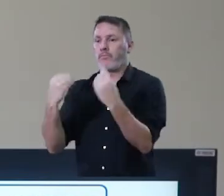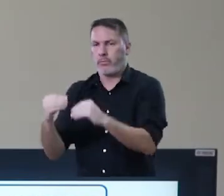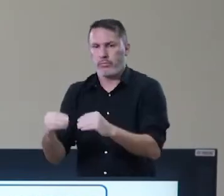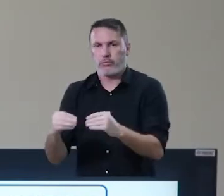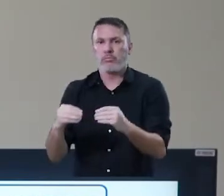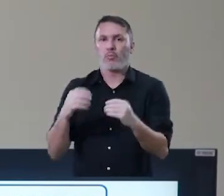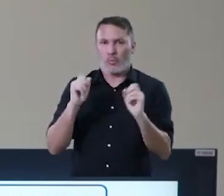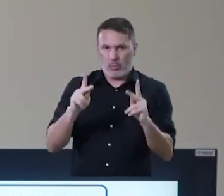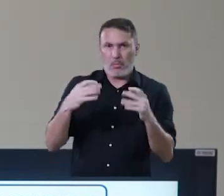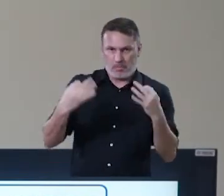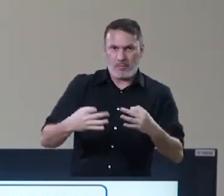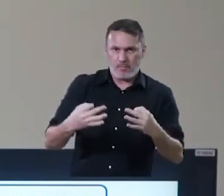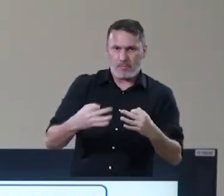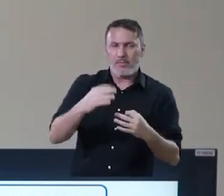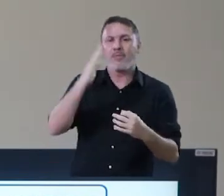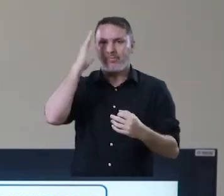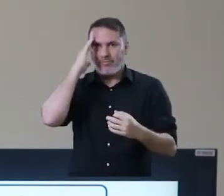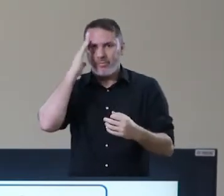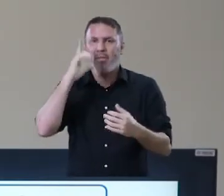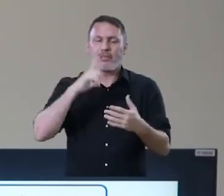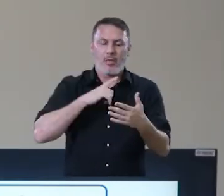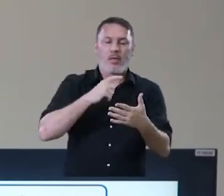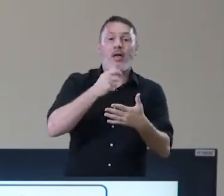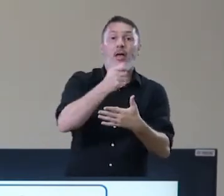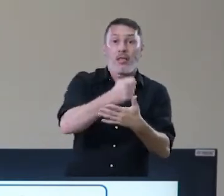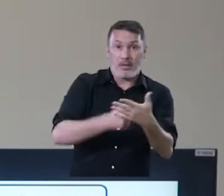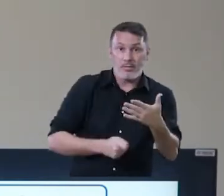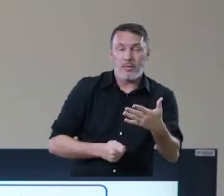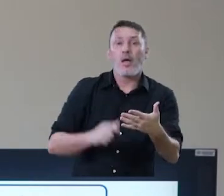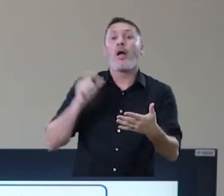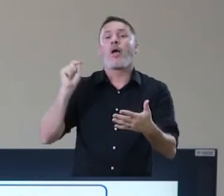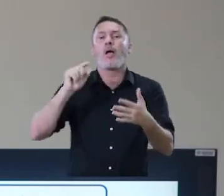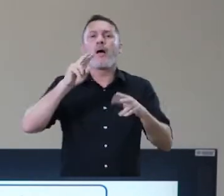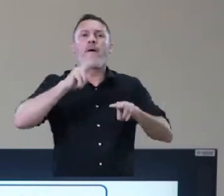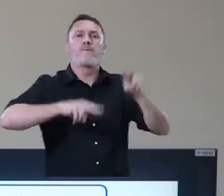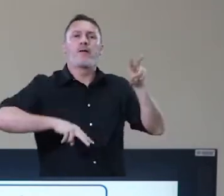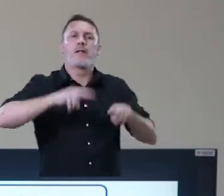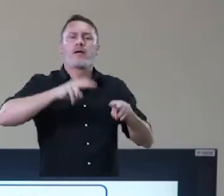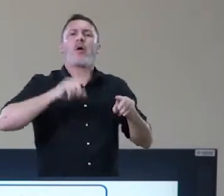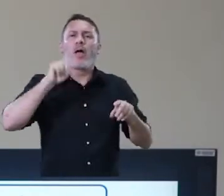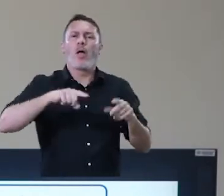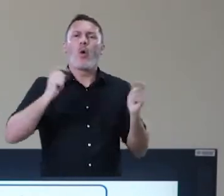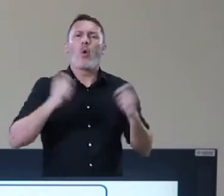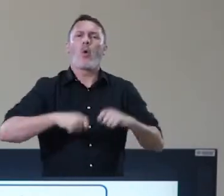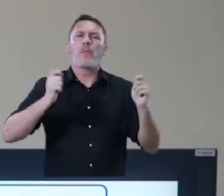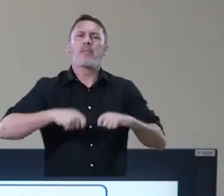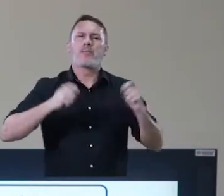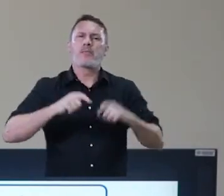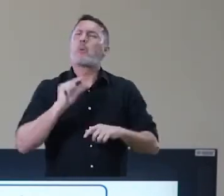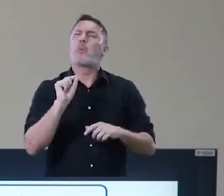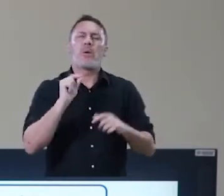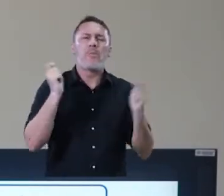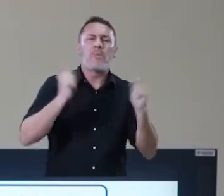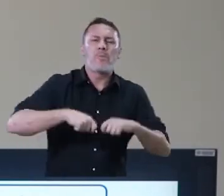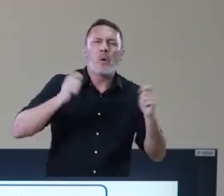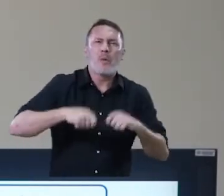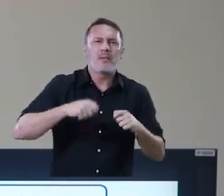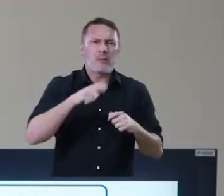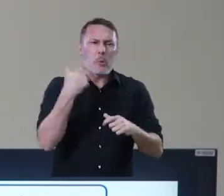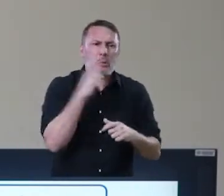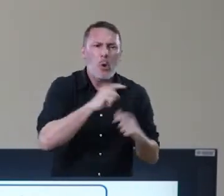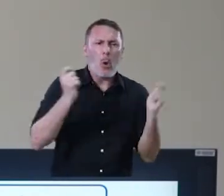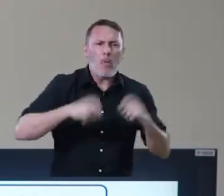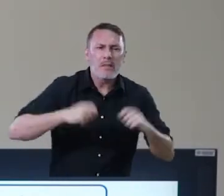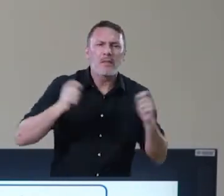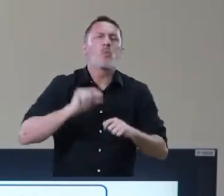conclusão. Perfeito! Então você tem a sua redação e ela vai ser avaliada por competências. O que são essas competências, professores? Que eles